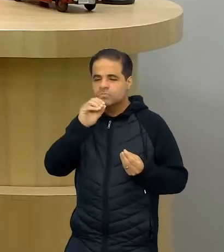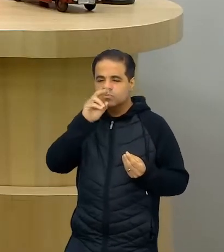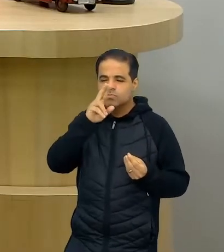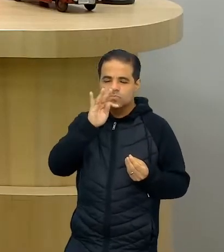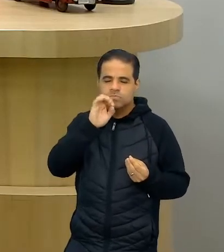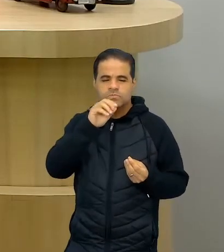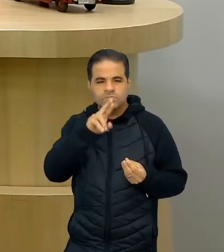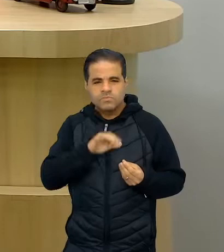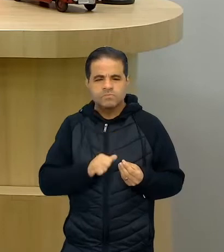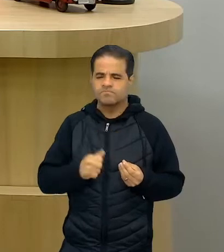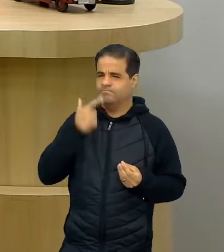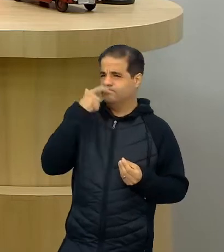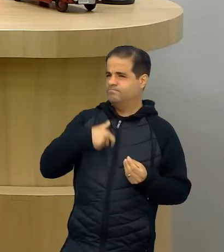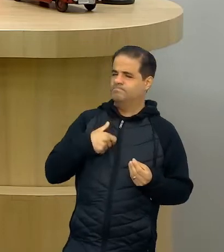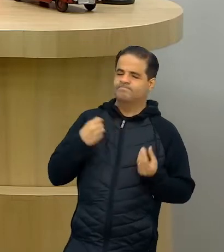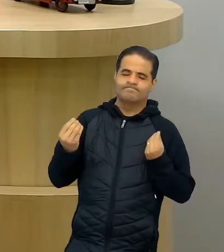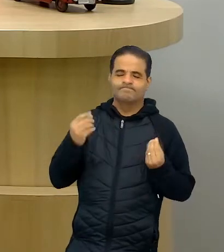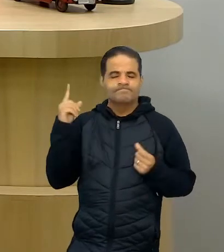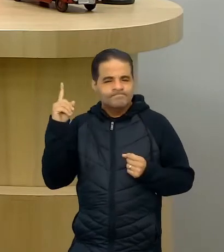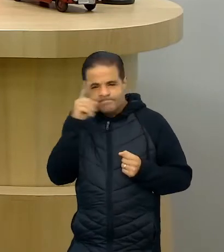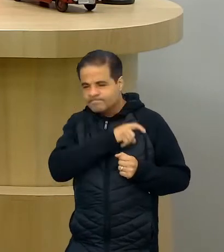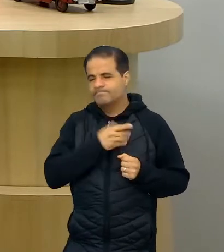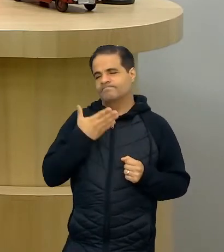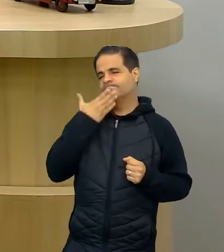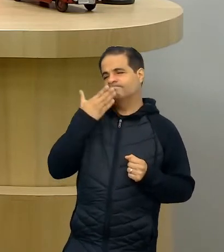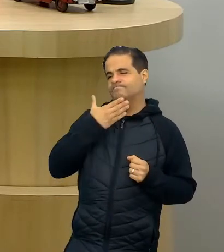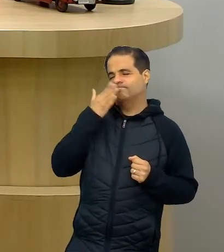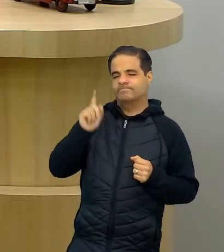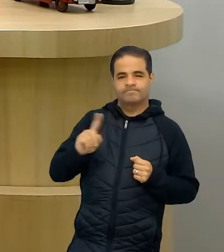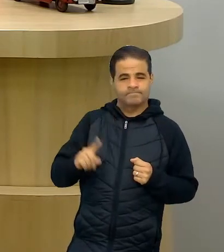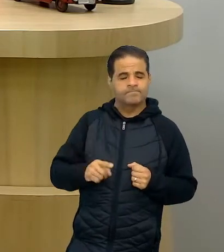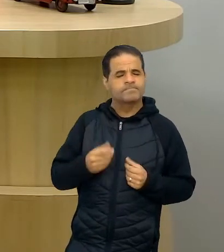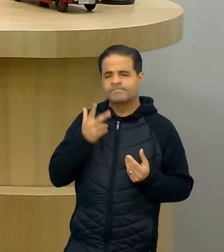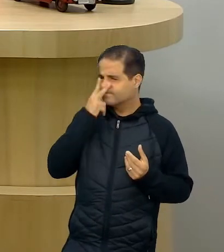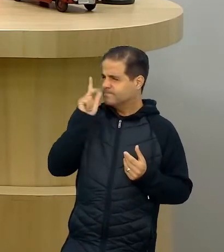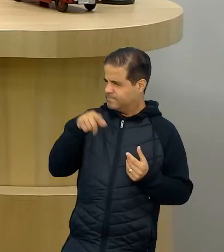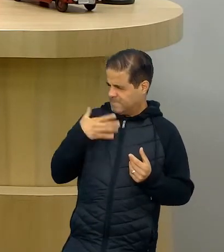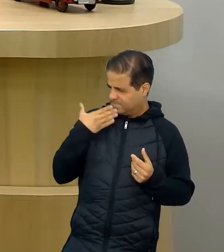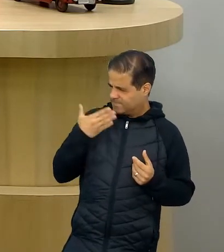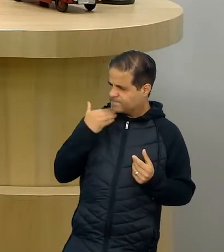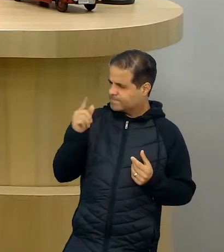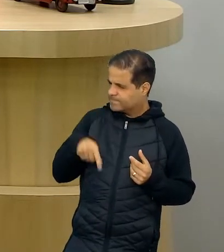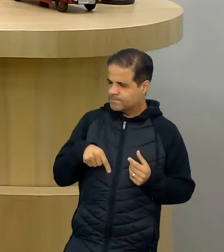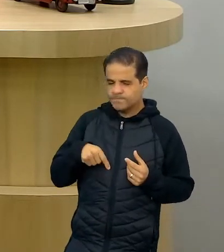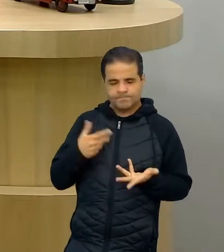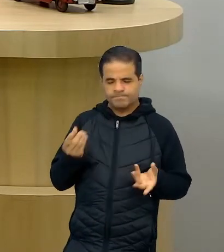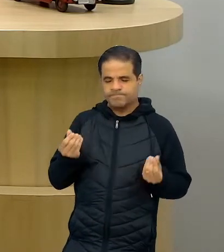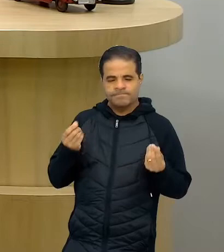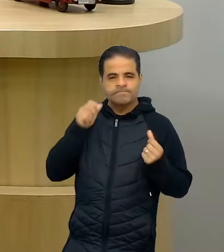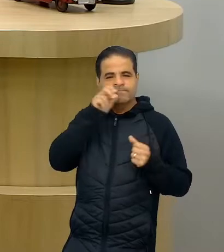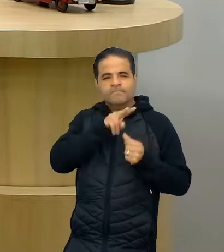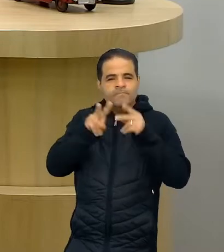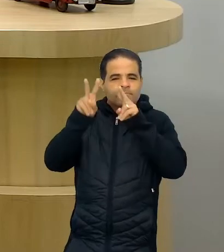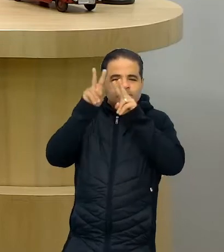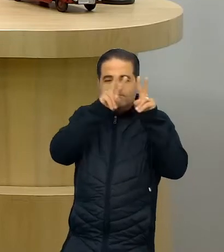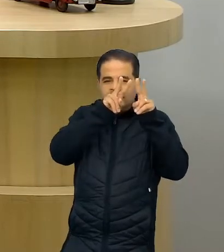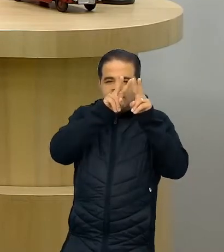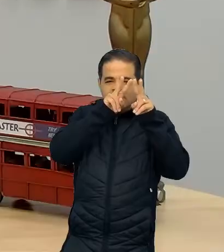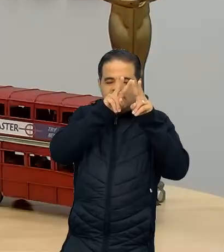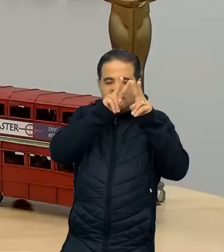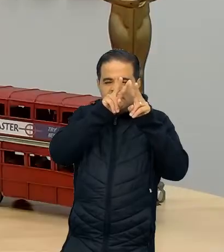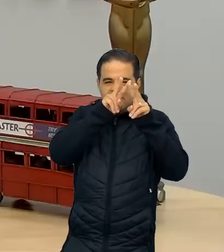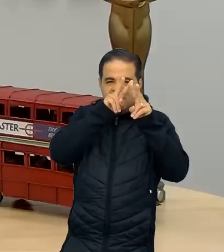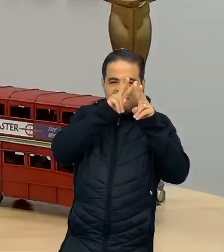muito difícil ser um locutor. Tá vendo né? como é que não é fácil chegar? Porque não dá a impressão que é fácil. A pessoa, ela tá assistindo. Não é fácil. E ela